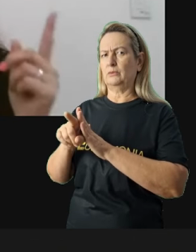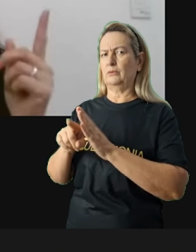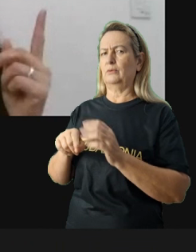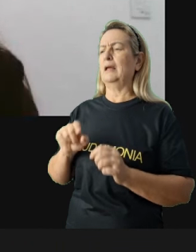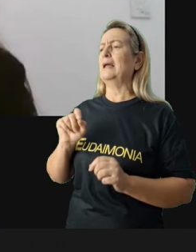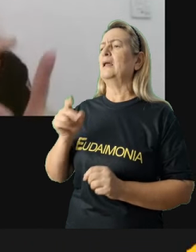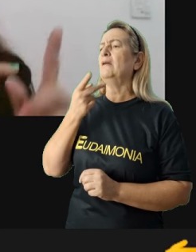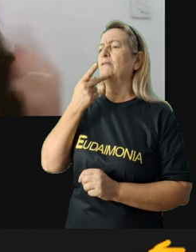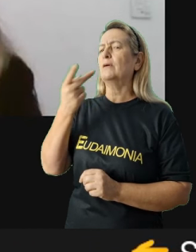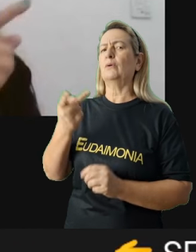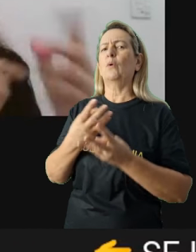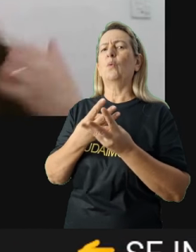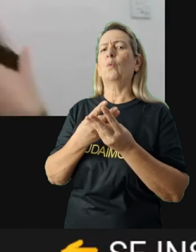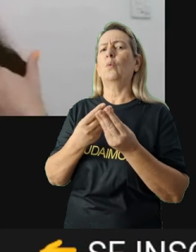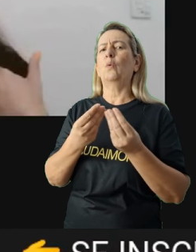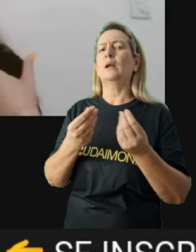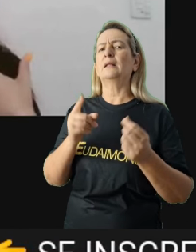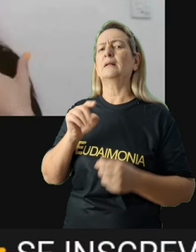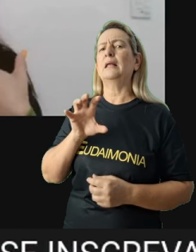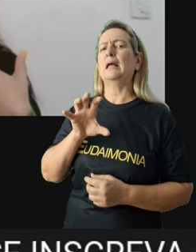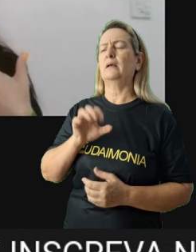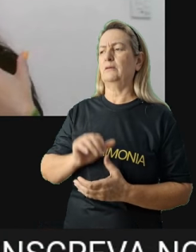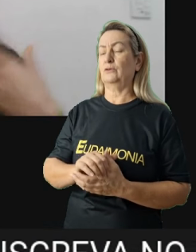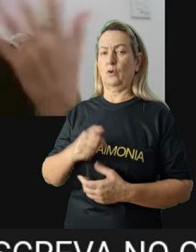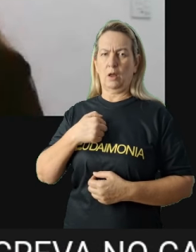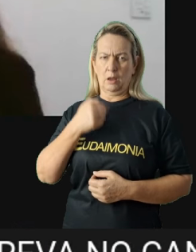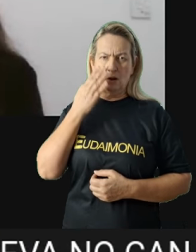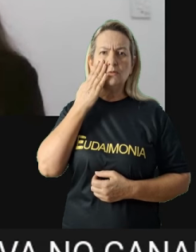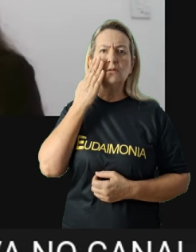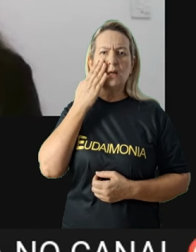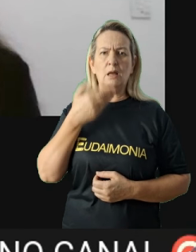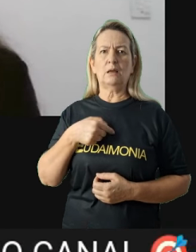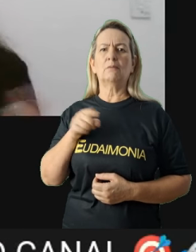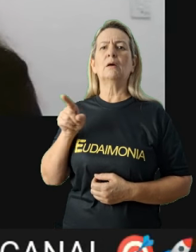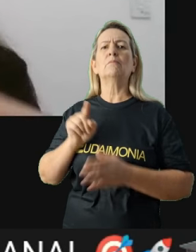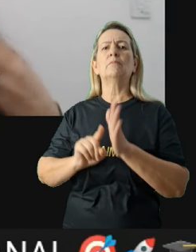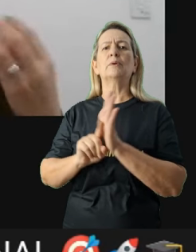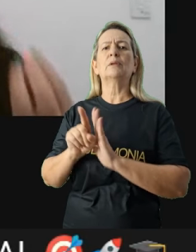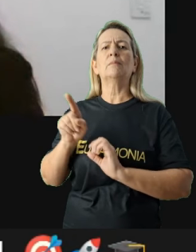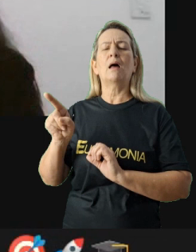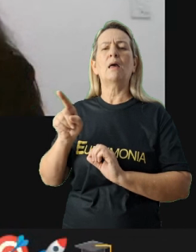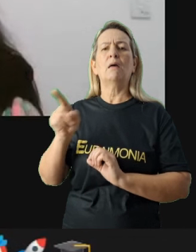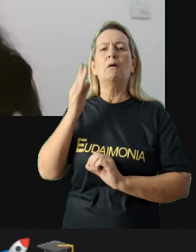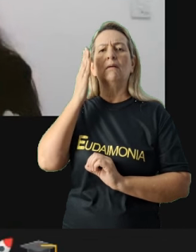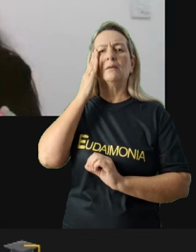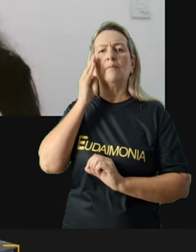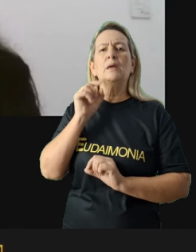é? Quem disse que é? Eu sei quem disse que é, mas eu quero que ele também saiba aonde que nasceu